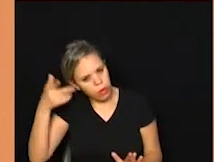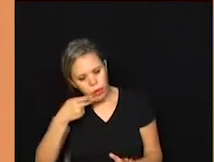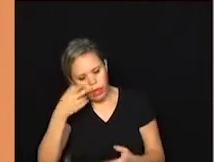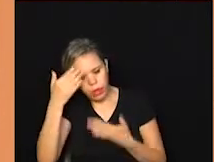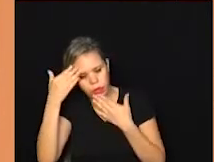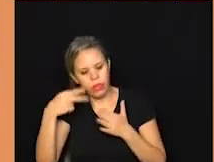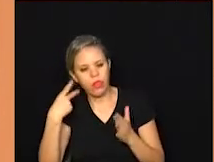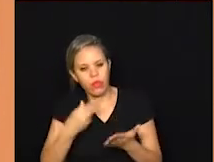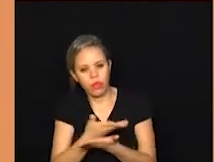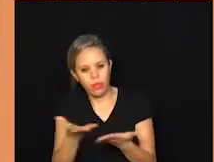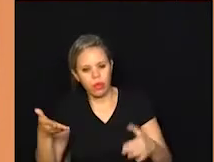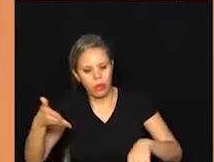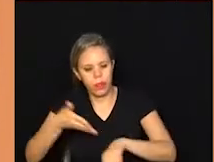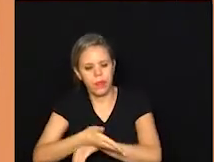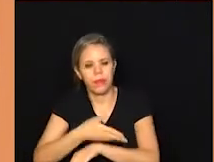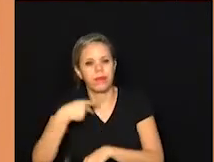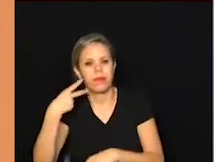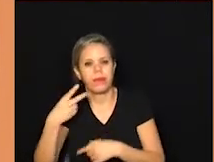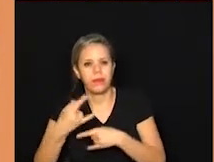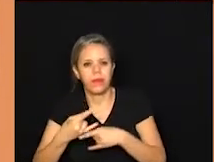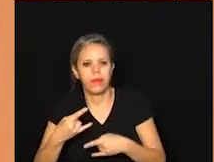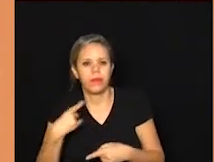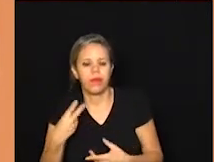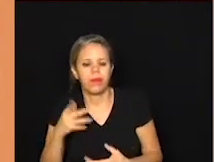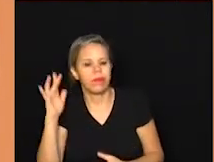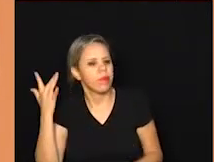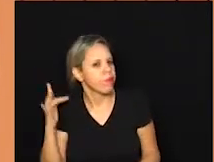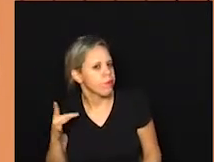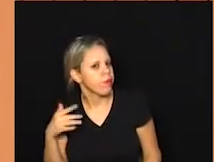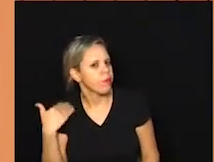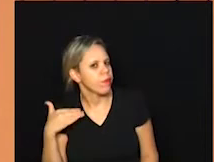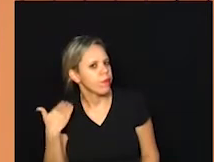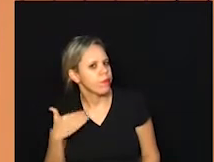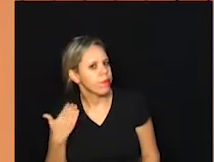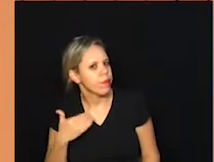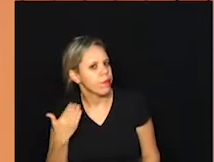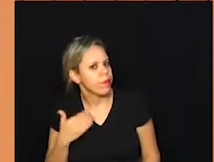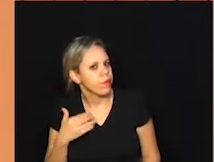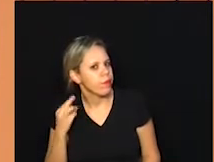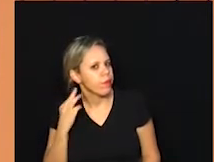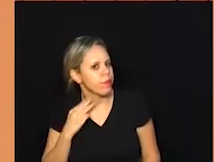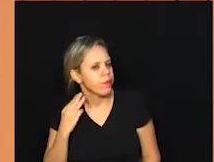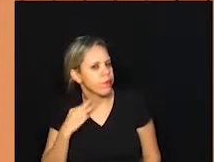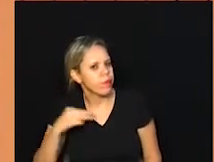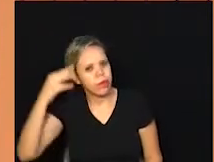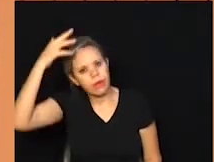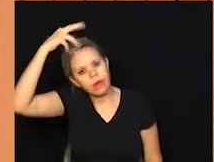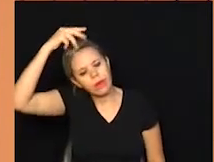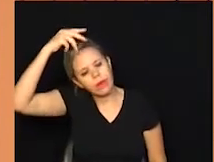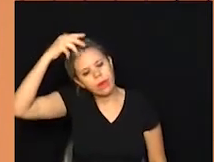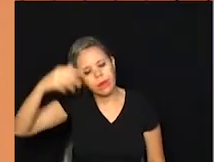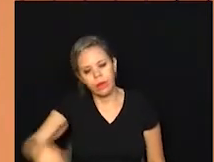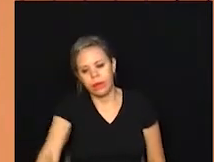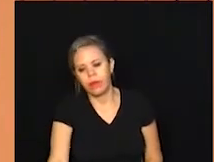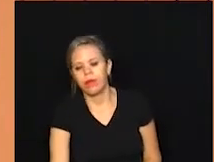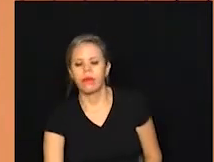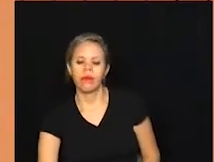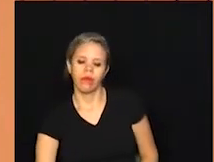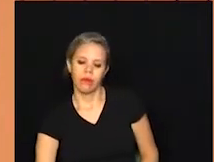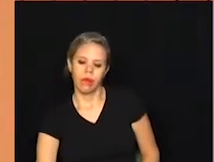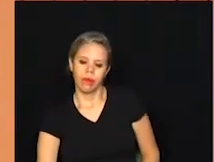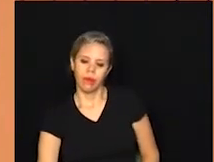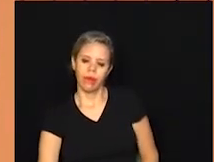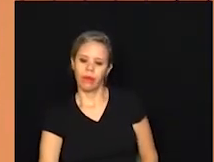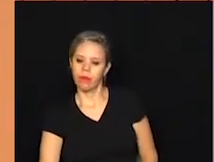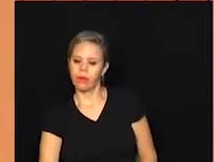os vereadores que passaram por aqui, vereadora Guida Calisto, Mariana Conte, Rodrigo da Farmadic, Cecílio Santos,